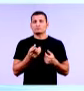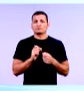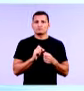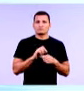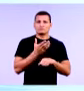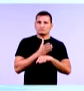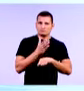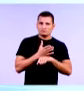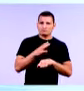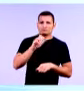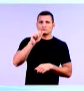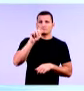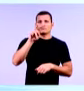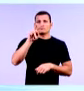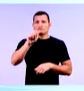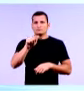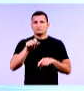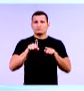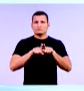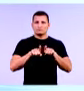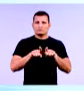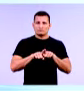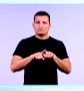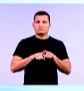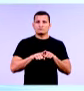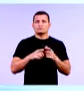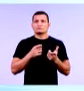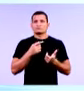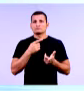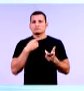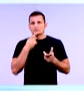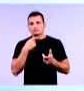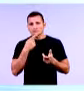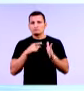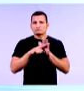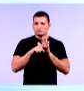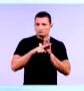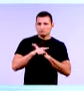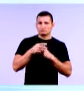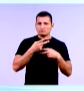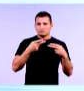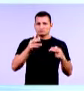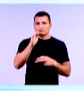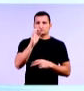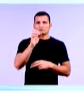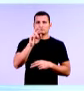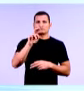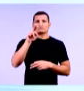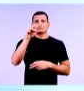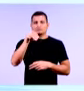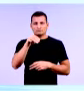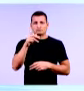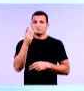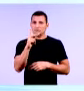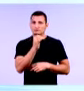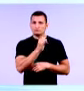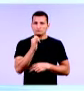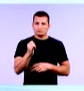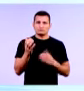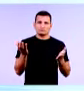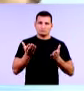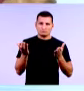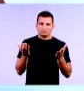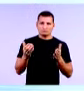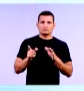ABA e também através de questionamentos nos fóruns e aos seus tutores. Eu passo então a palavra ao professor